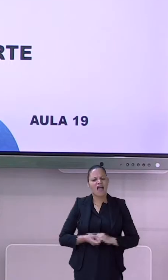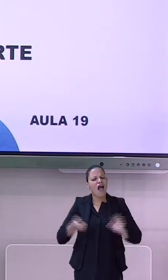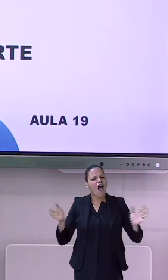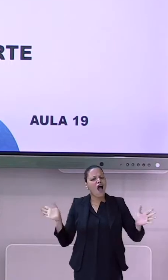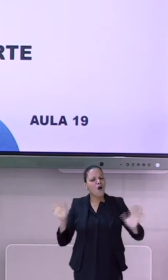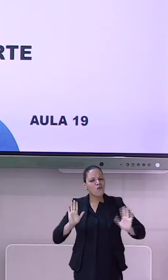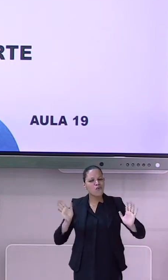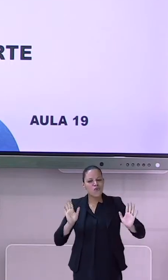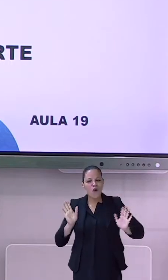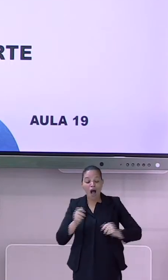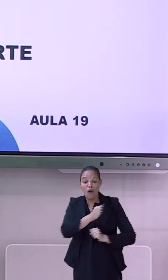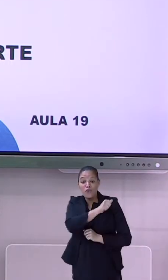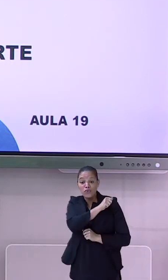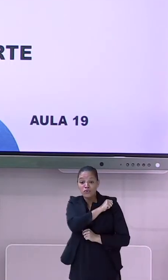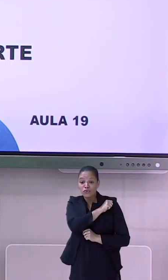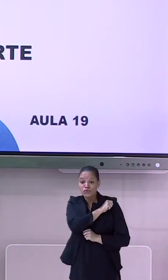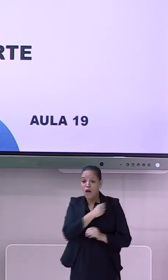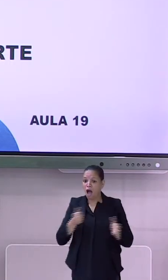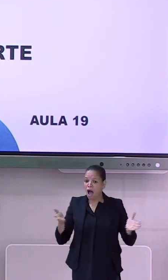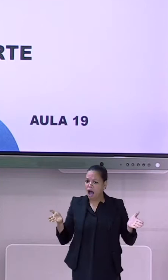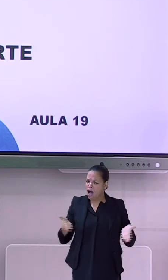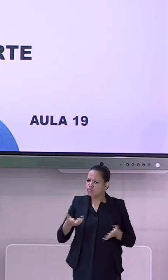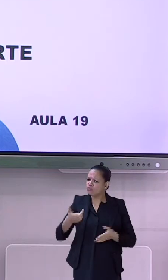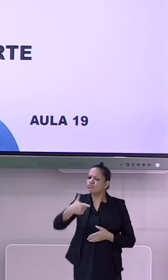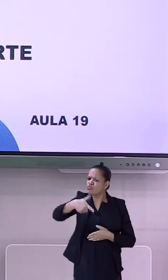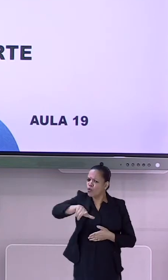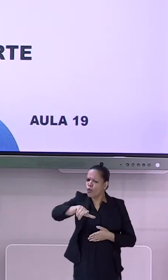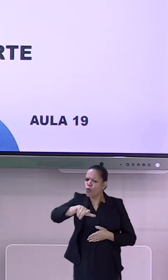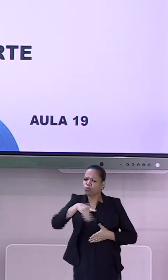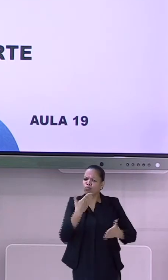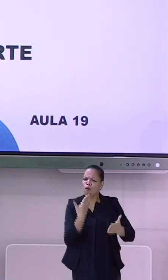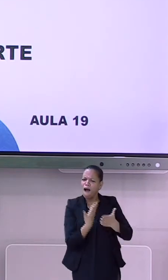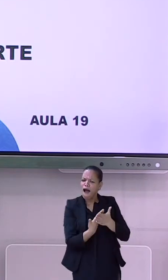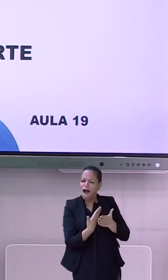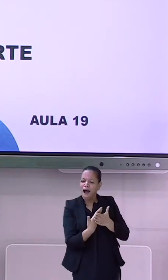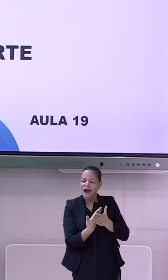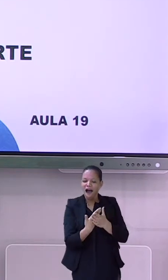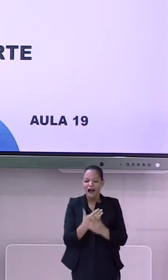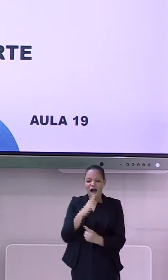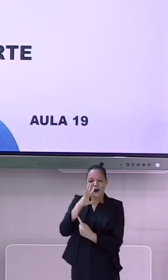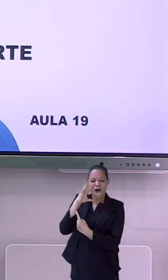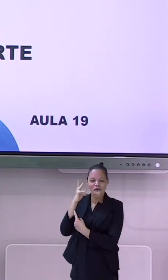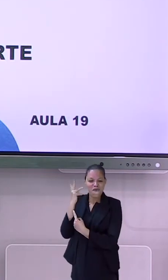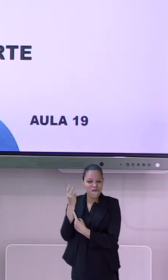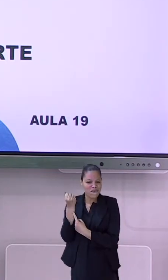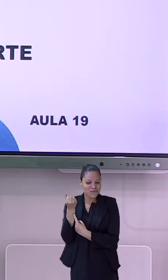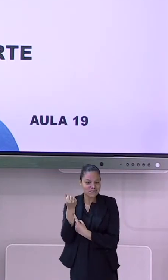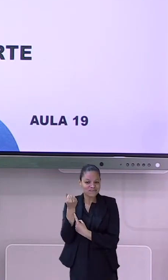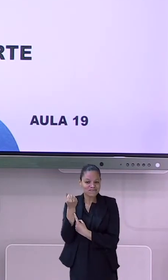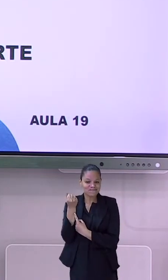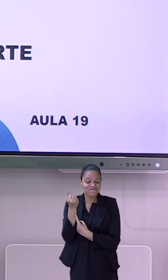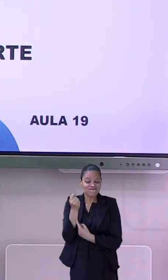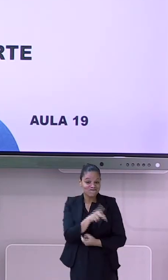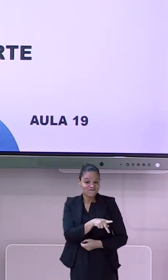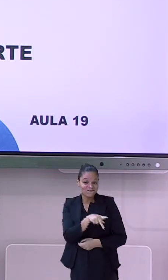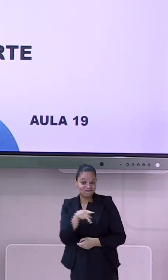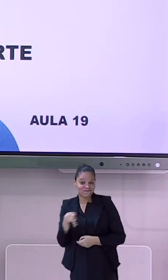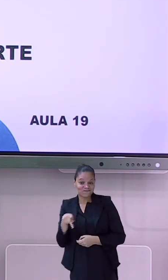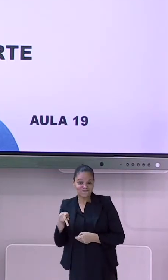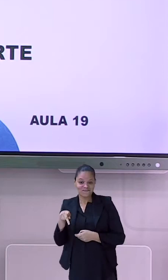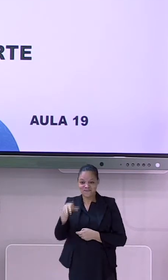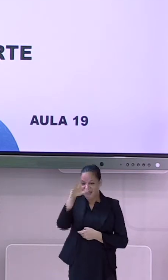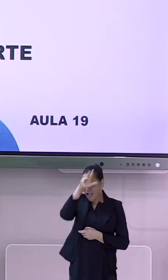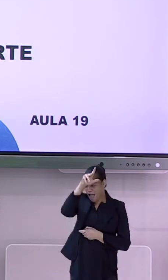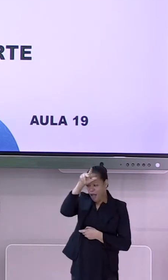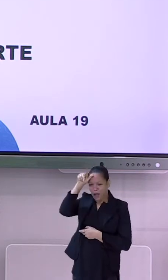Olá, alunos! Estamos aqui de volta para mais uma aula de arte. Eu sou a professora da Rede Municipal de Ensino de Governador